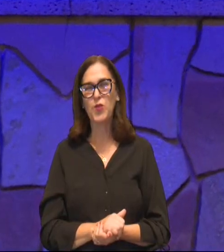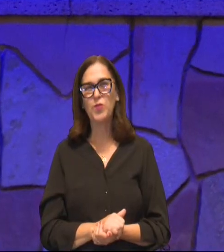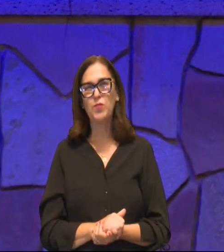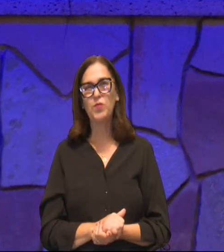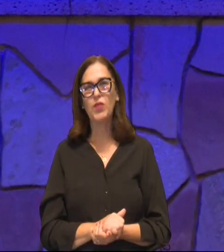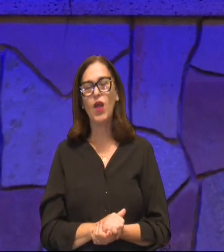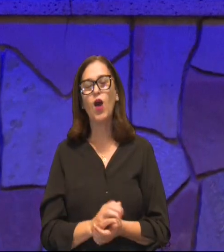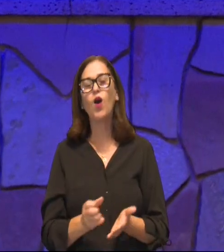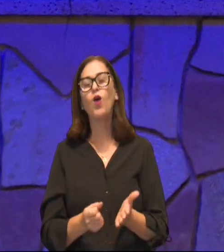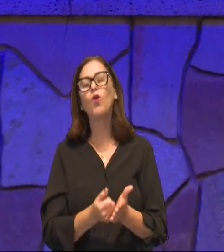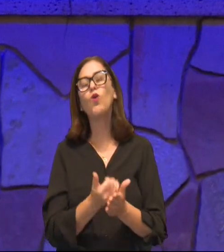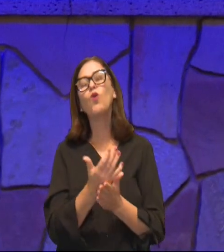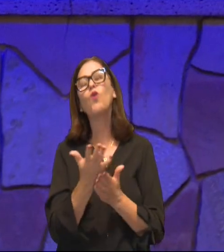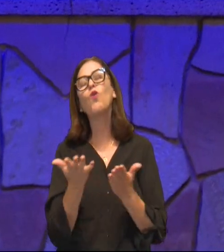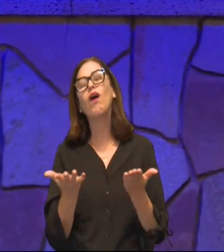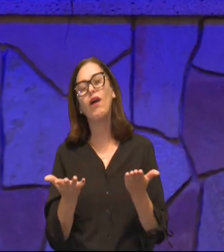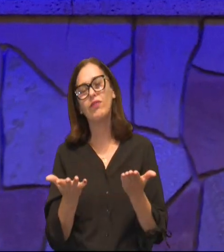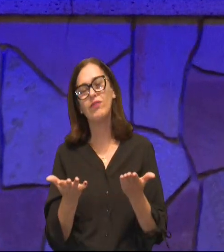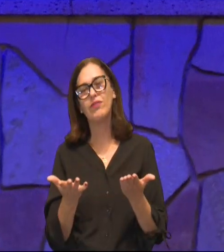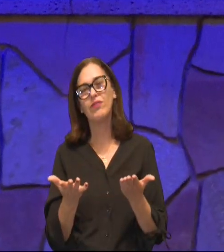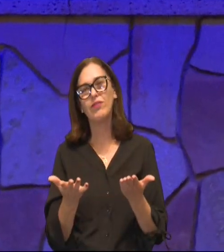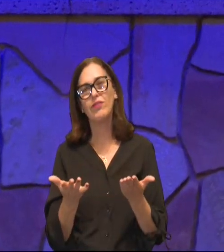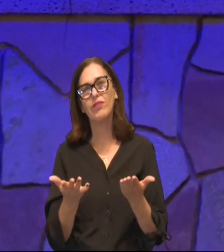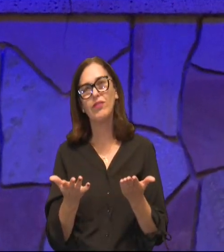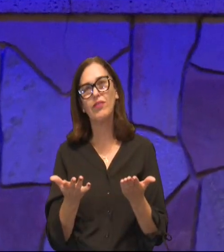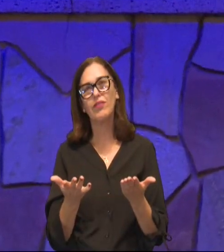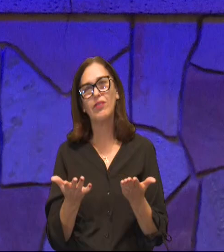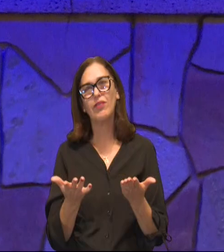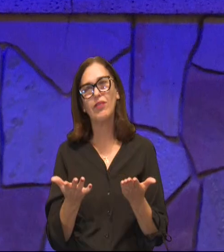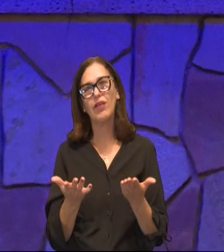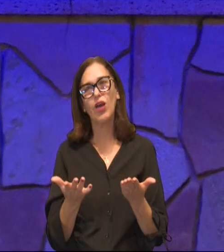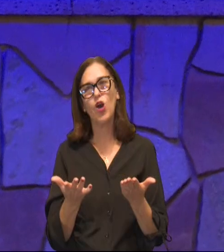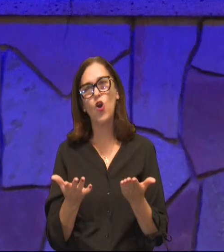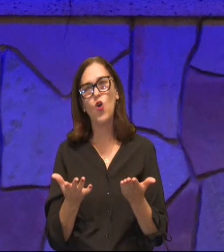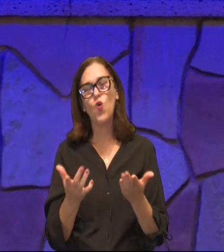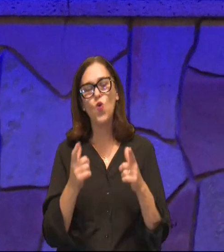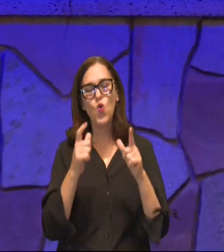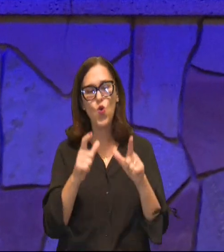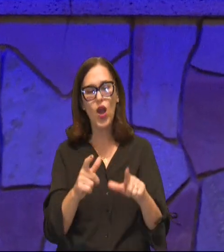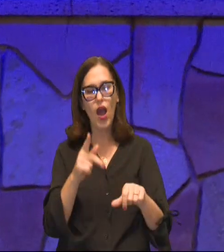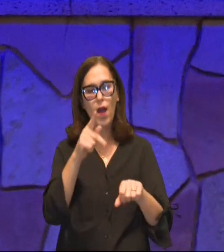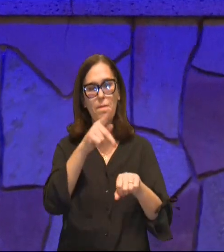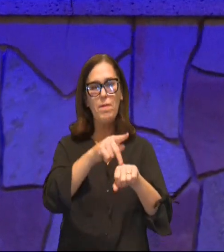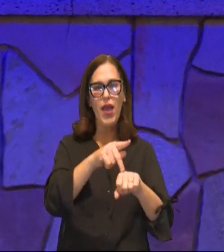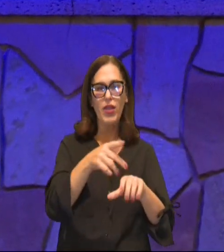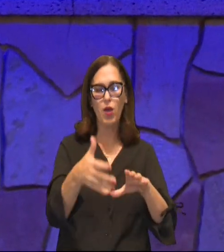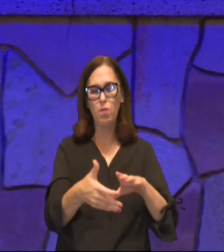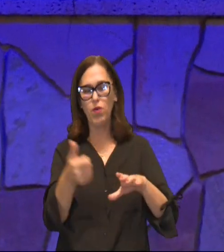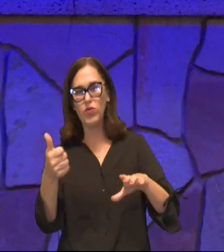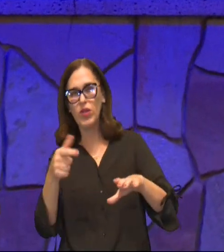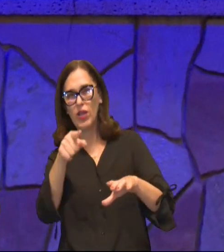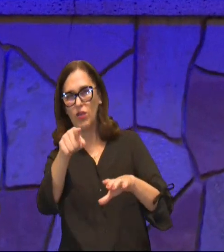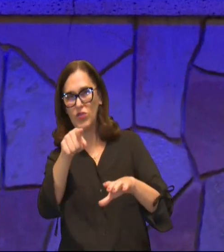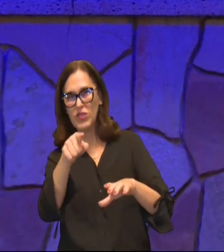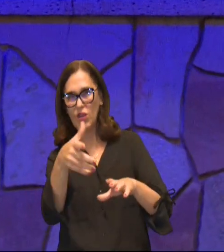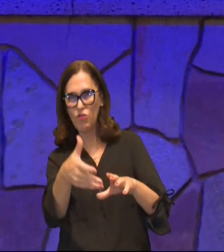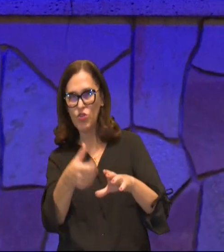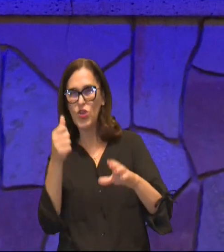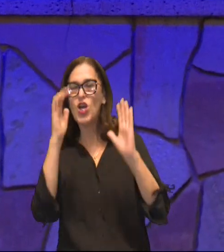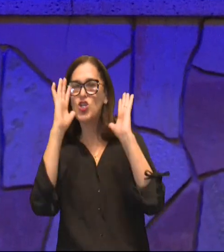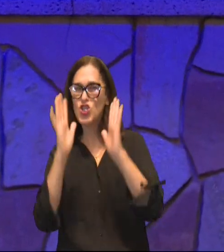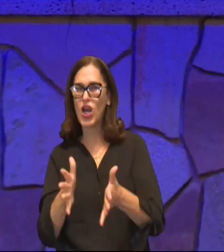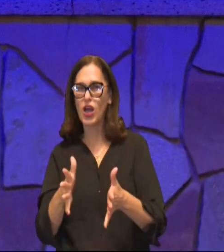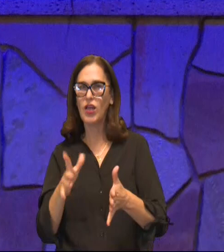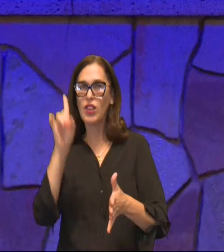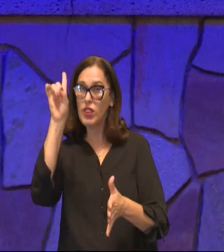Quais são os poços ou as pedras de onde vocês foram tirados e